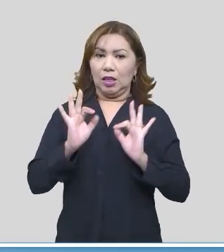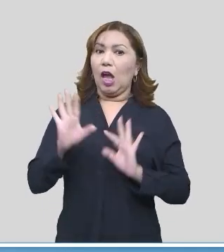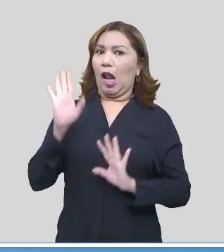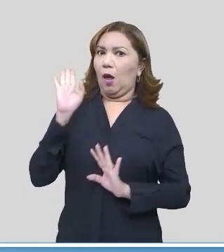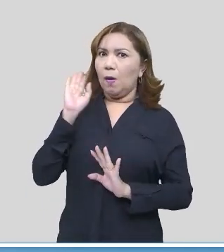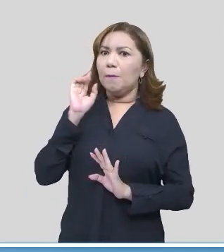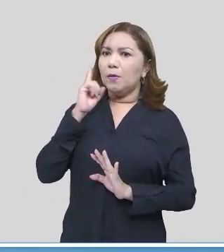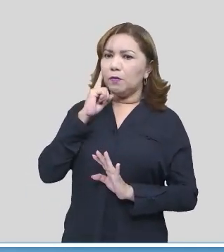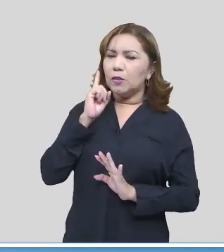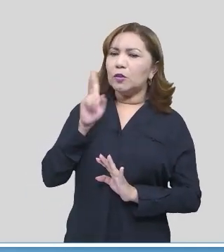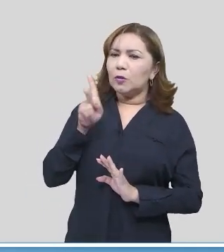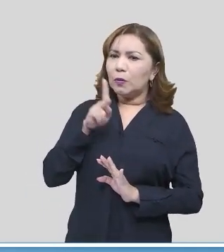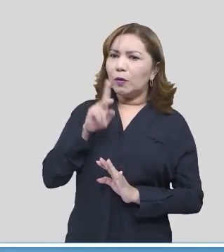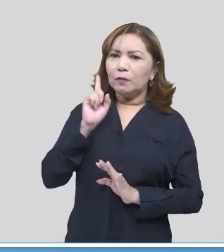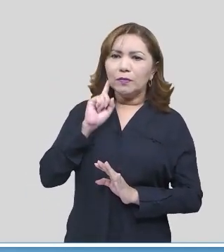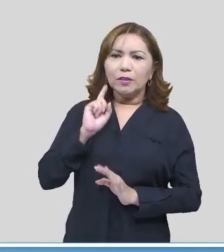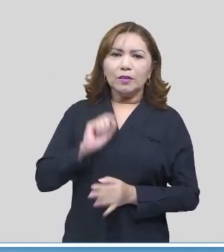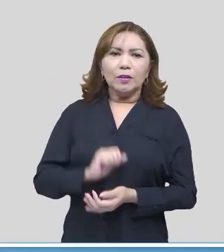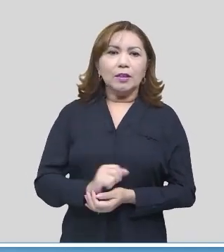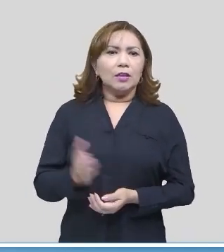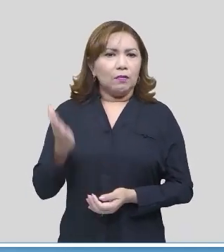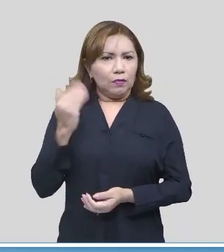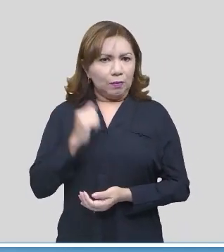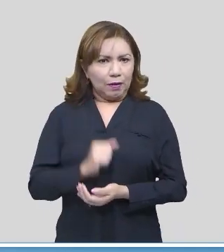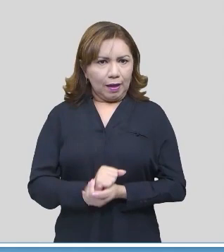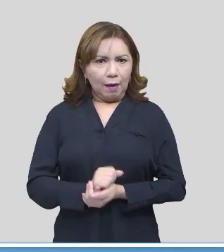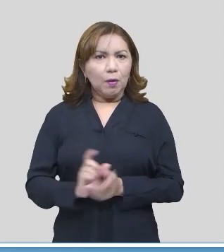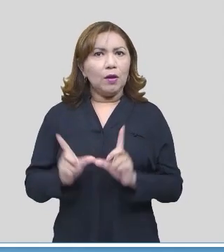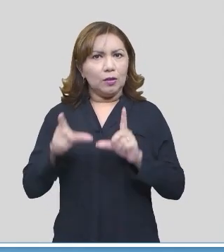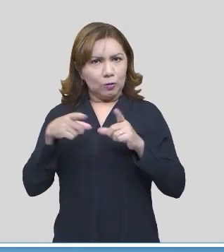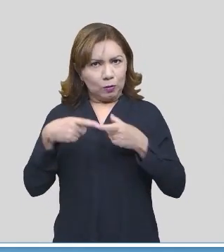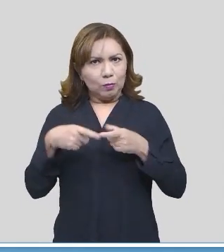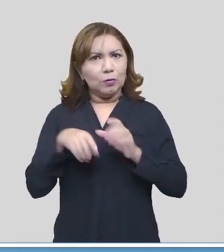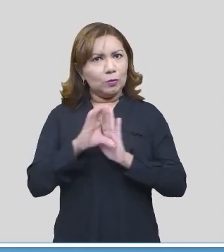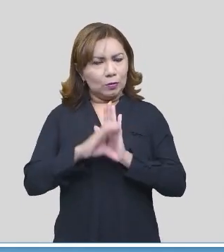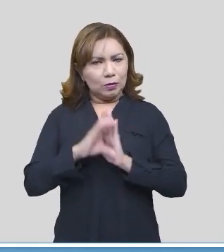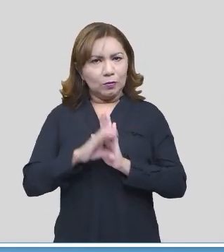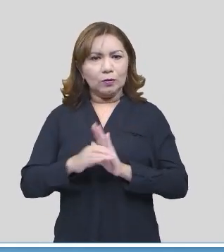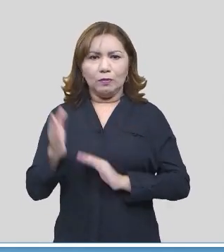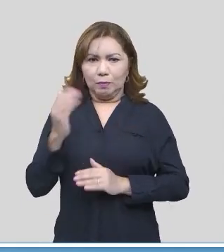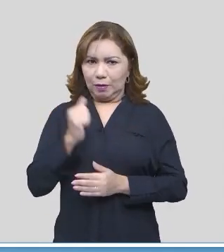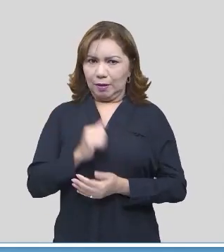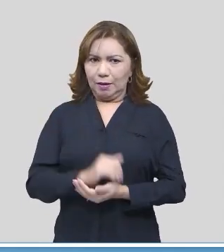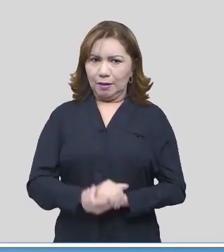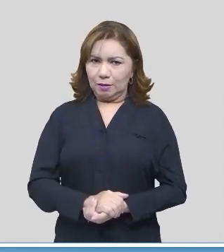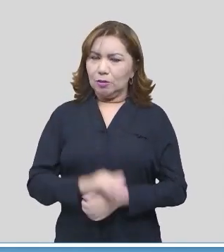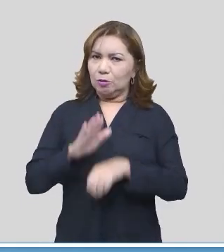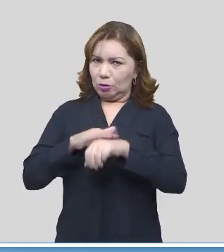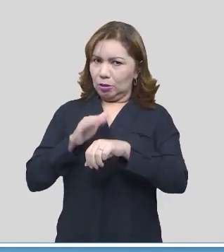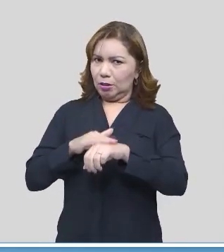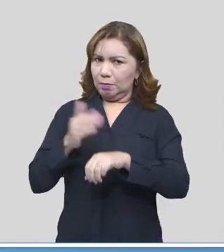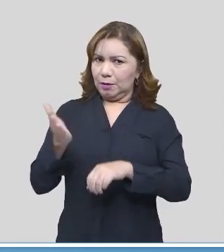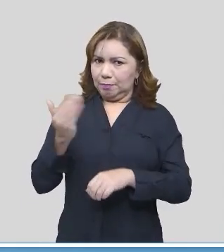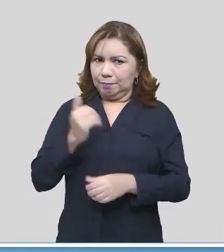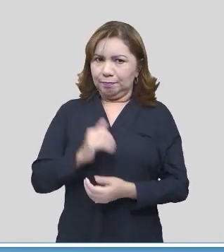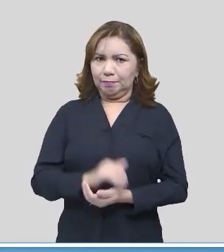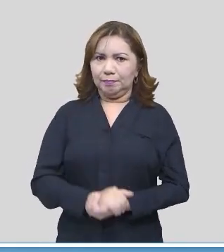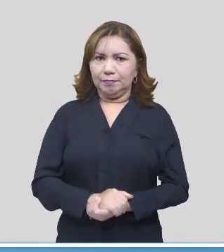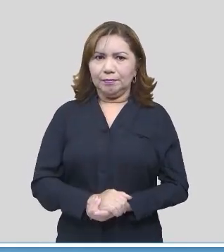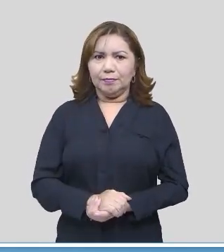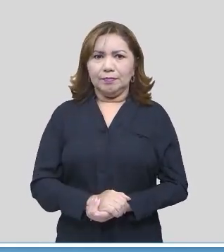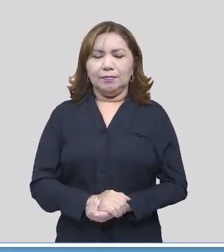daqui, nós vamos agora para o nosso resumo do conteúdo. Estou convidando vocês agora para o